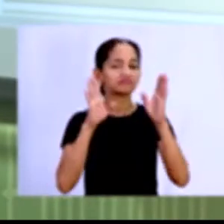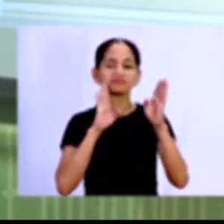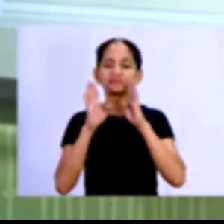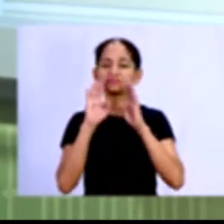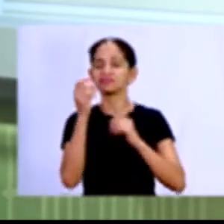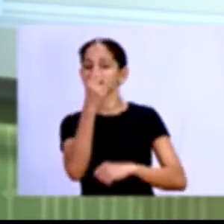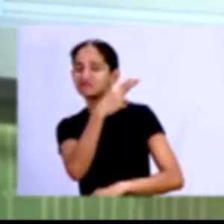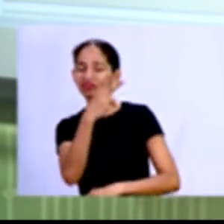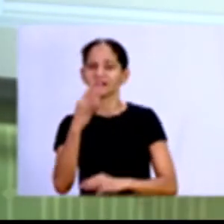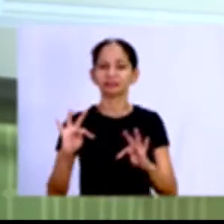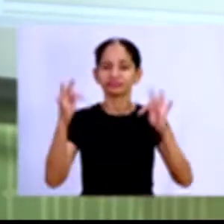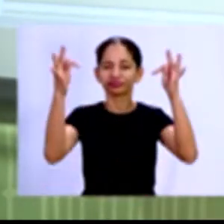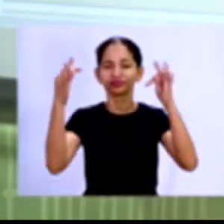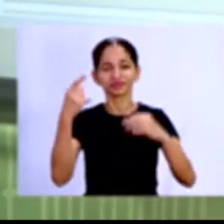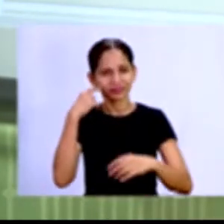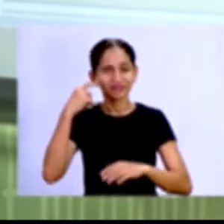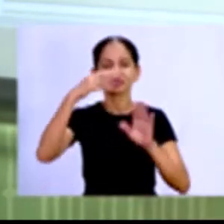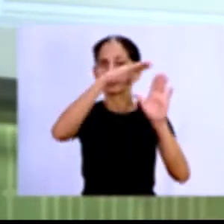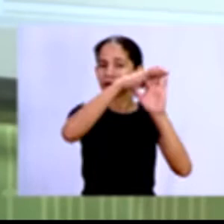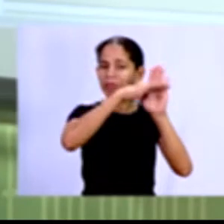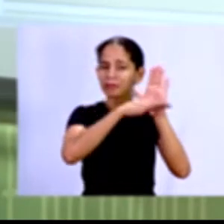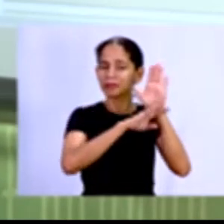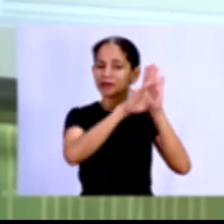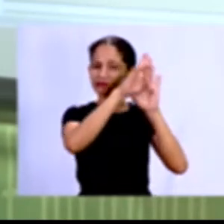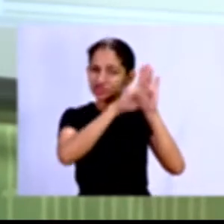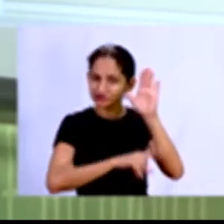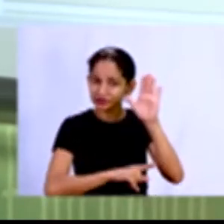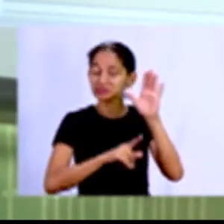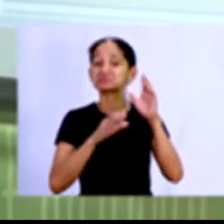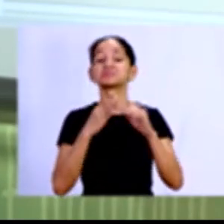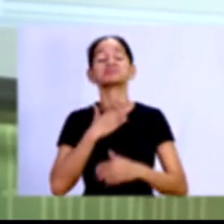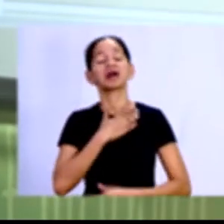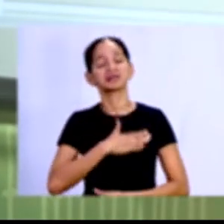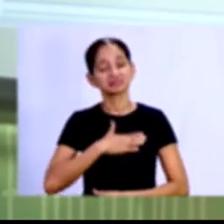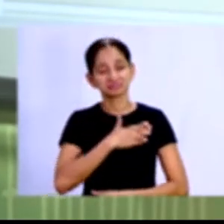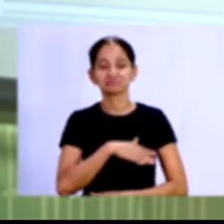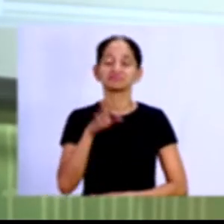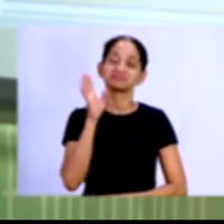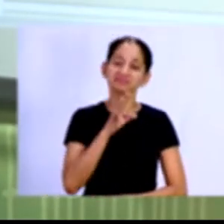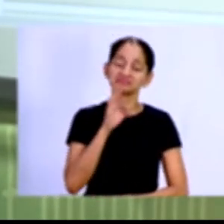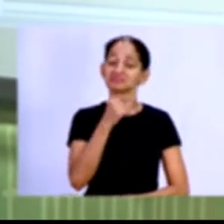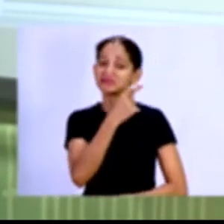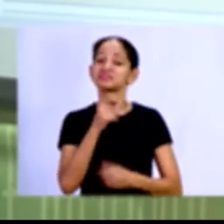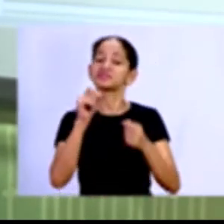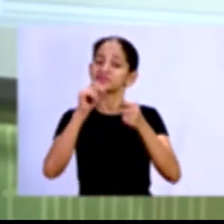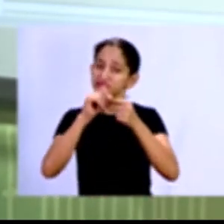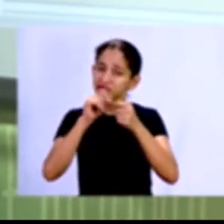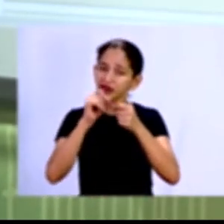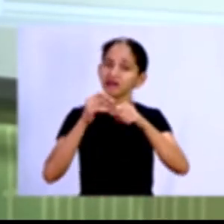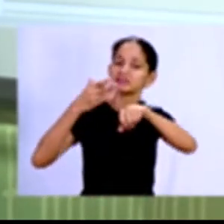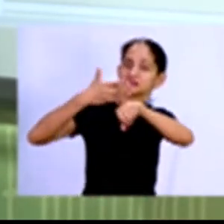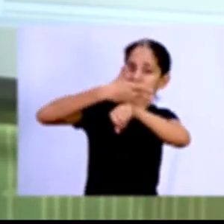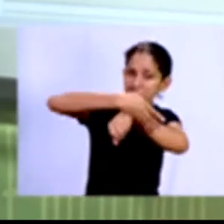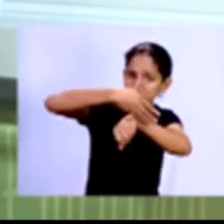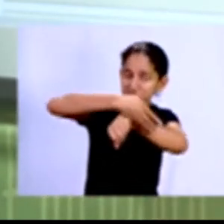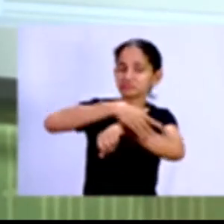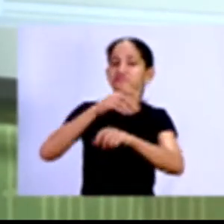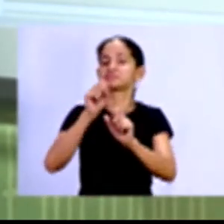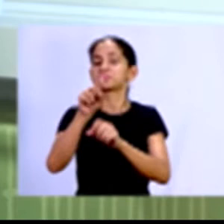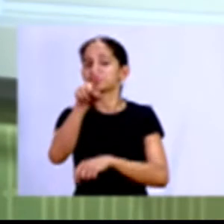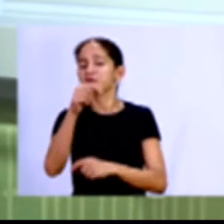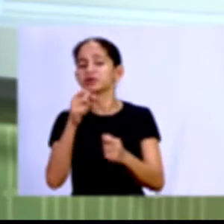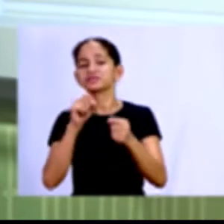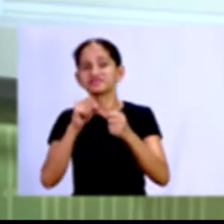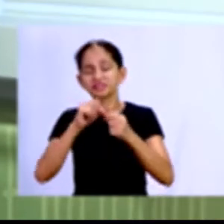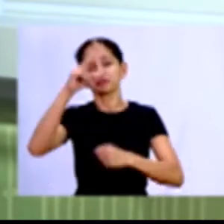essas tecnologias para tornar o seu estudo mais agradável. Então, faça esse acesso, né? Construa